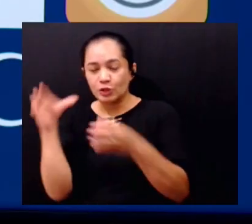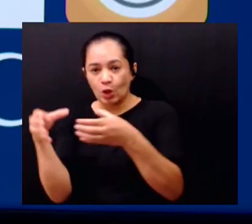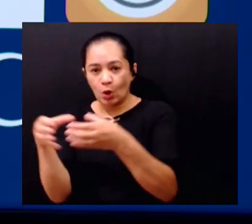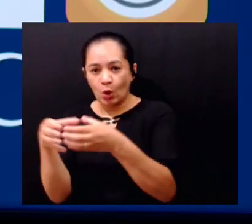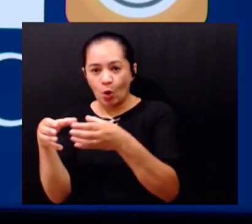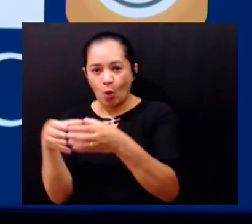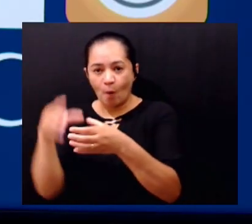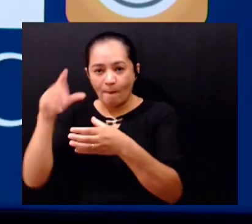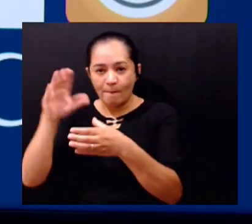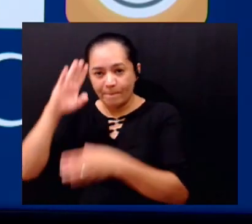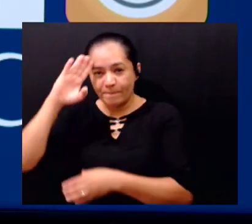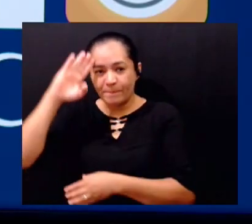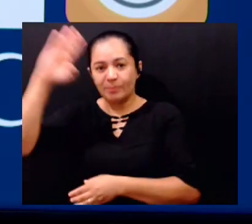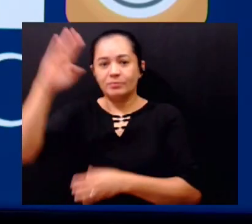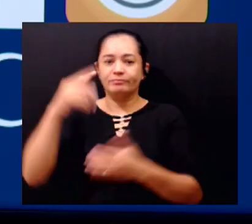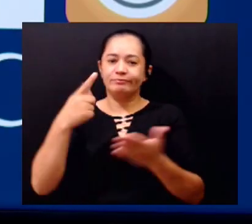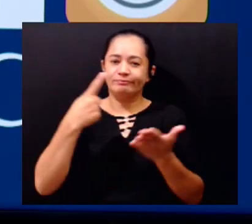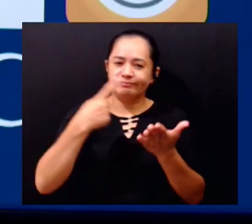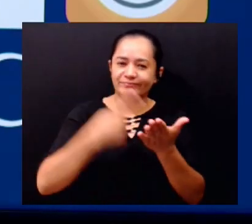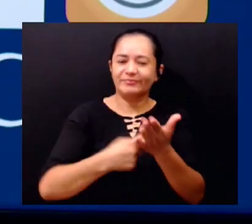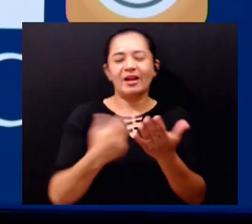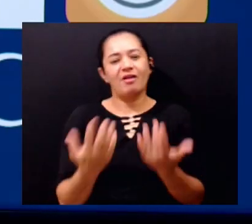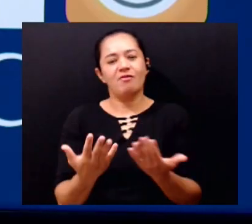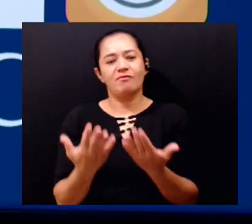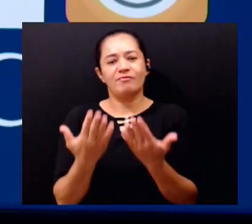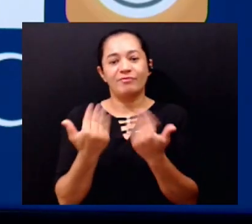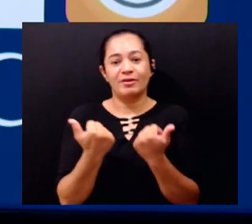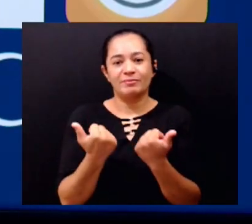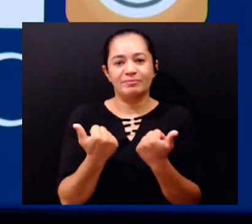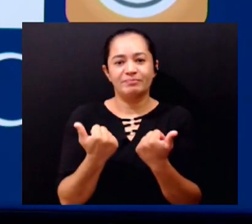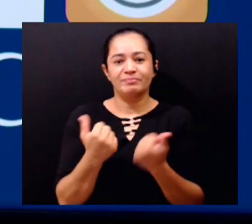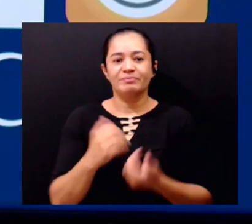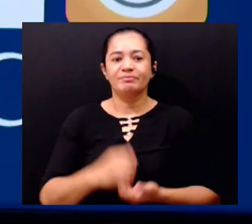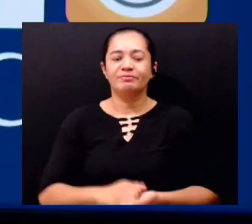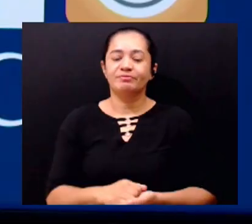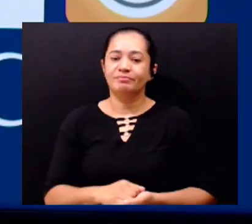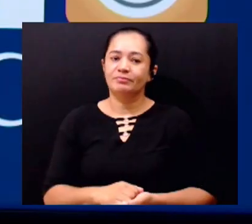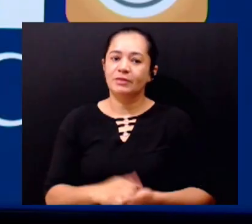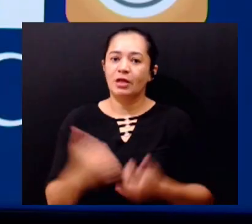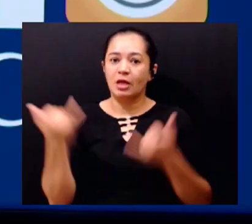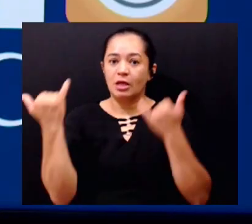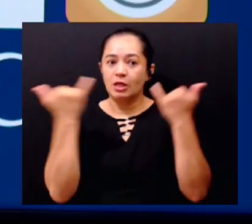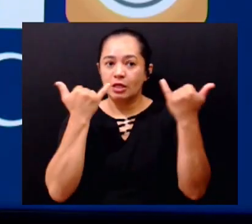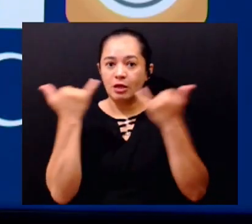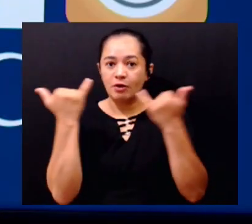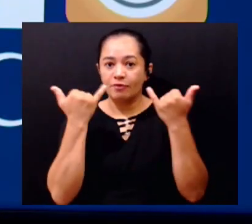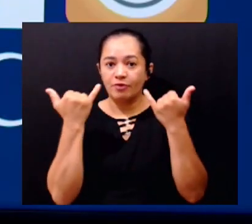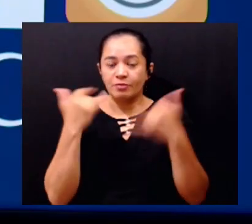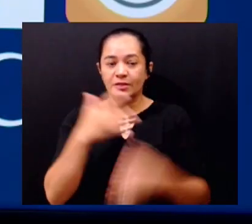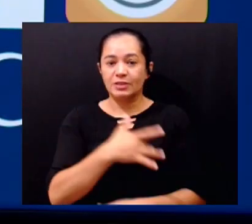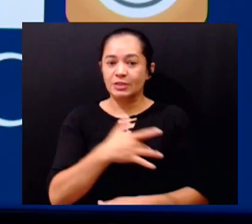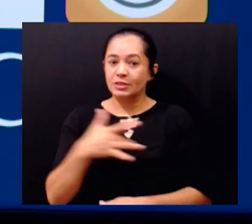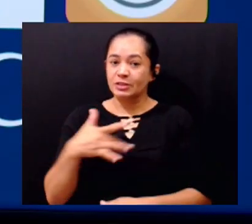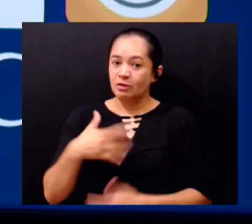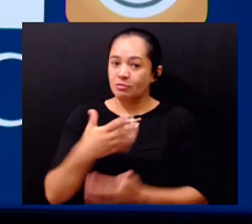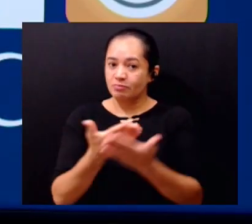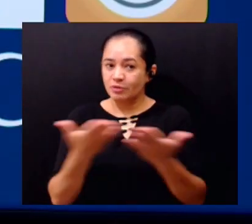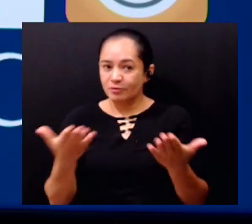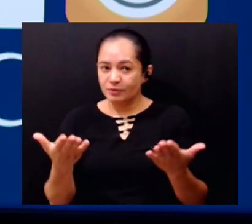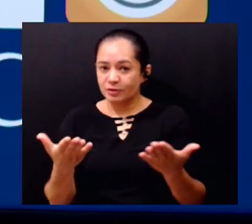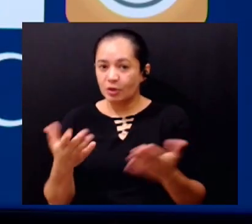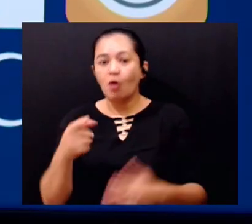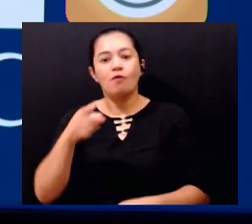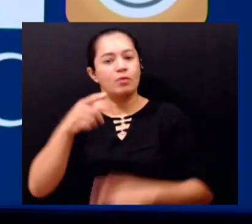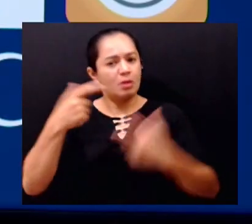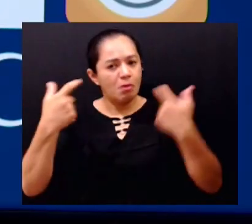Combinado? Então, está certo. Gente, olha, informação de saúde para você, já sabe que você precisa ir até o posto